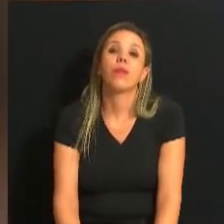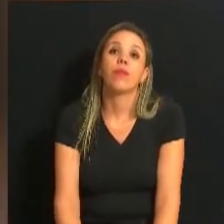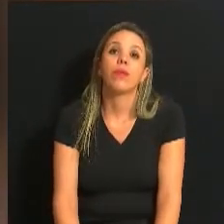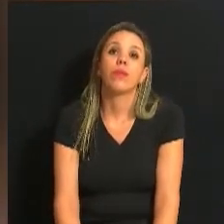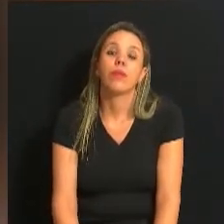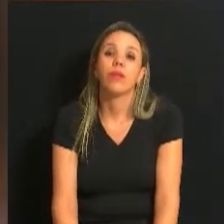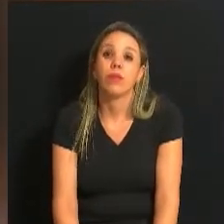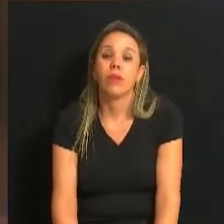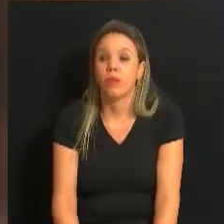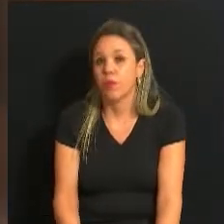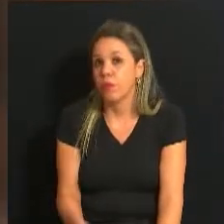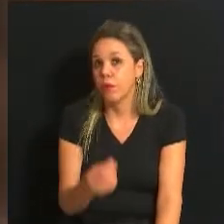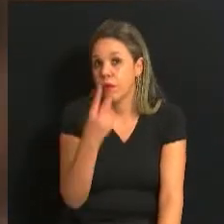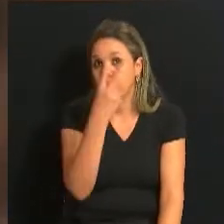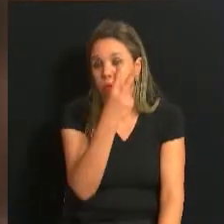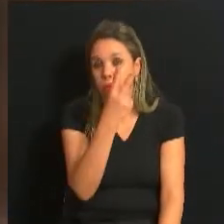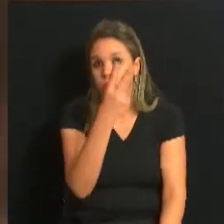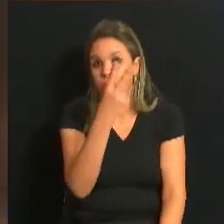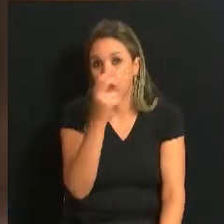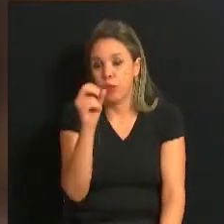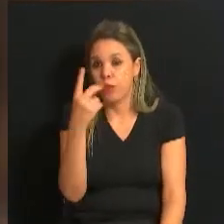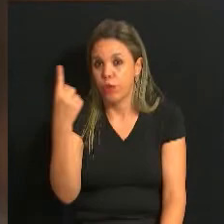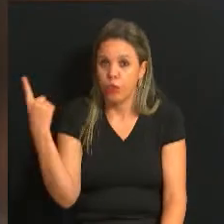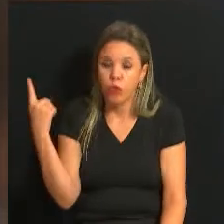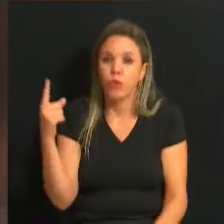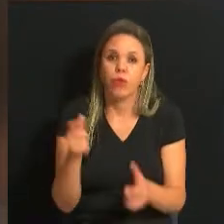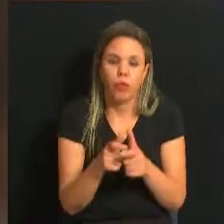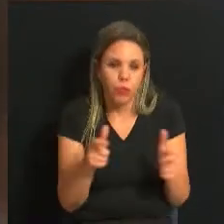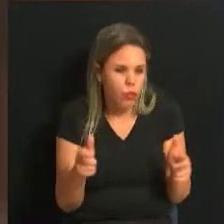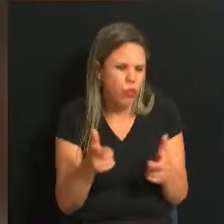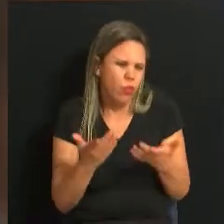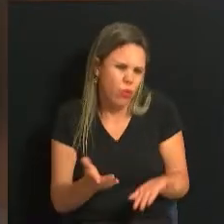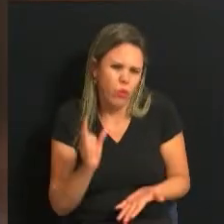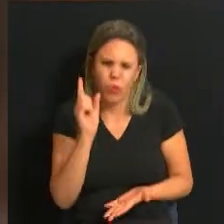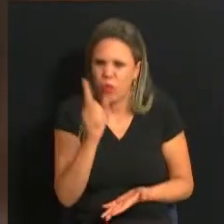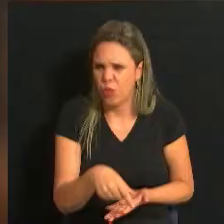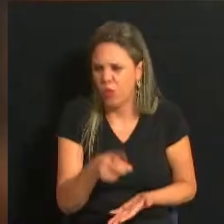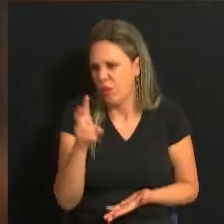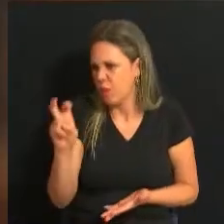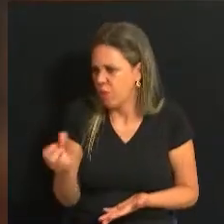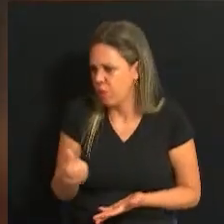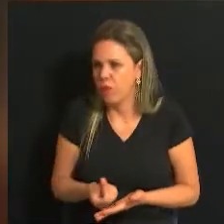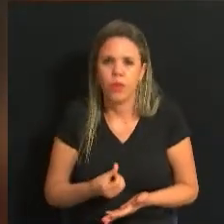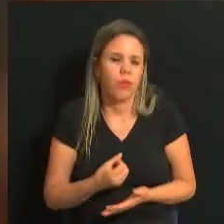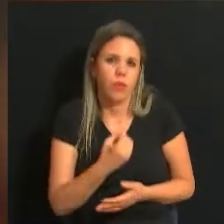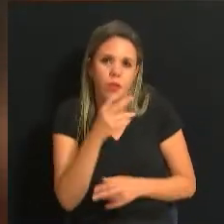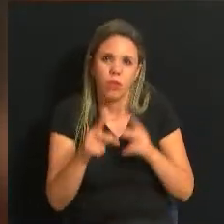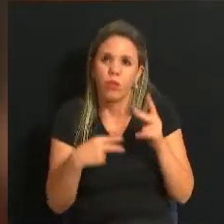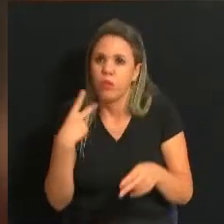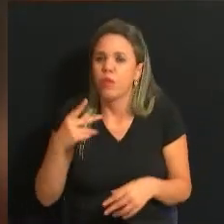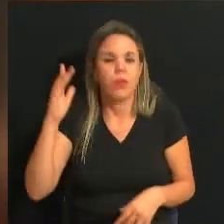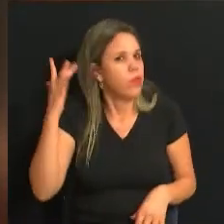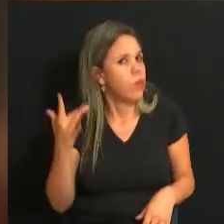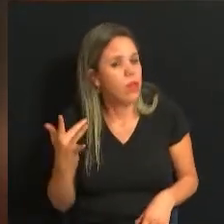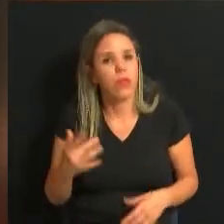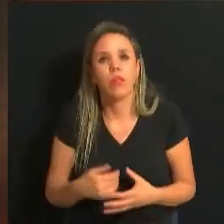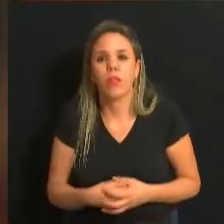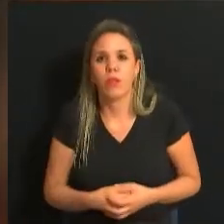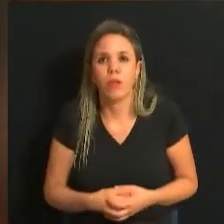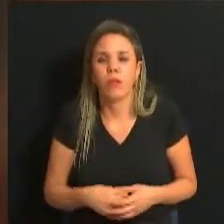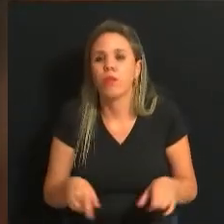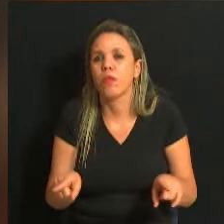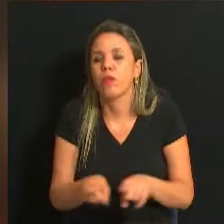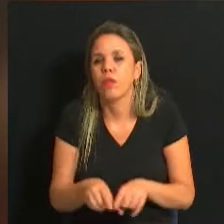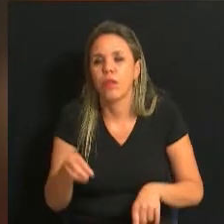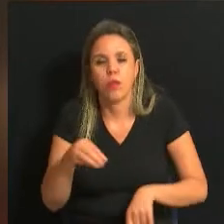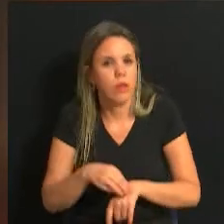Em 2021, tem um leve aumento, 1.156. A vereadora Guida Calisto, que também é membro